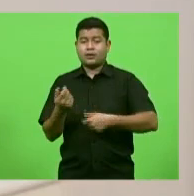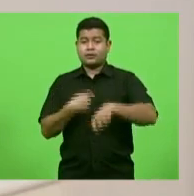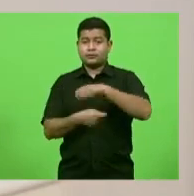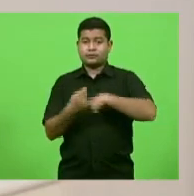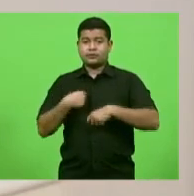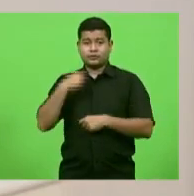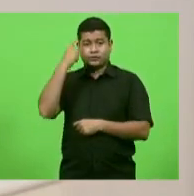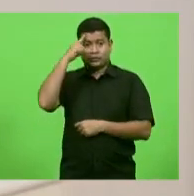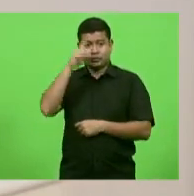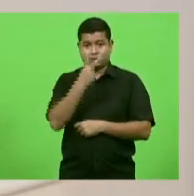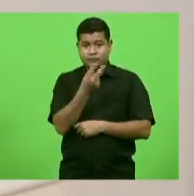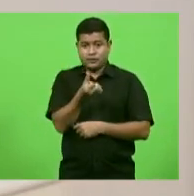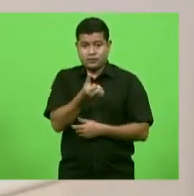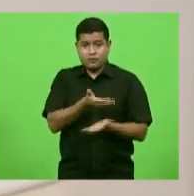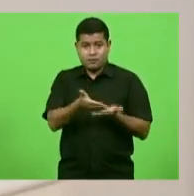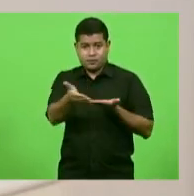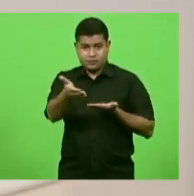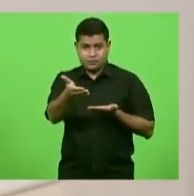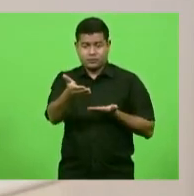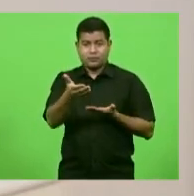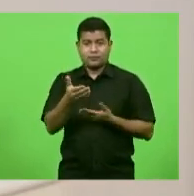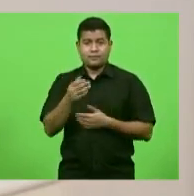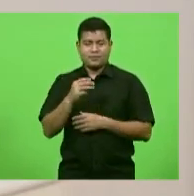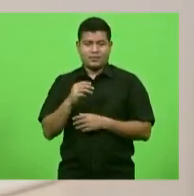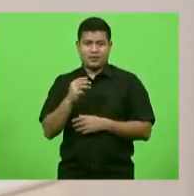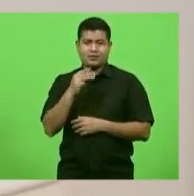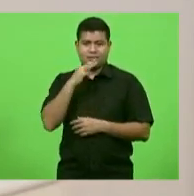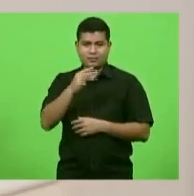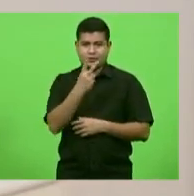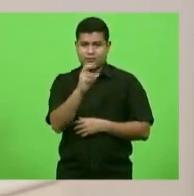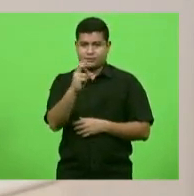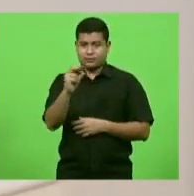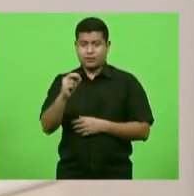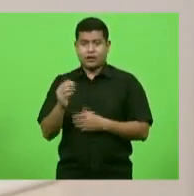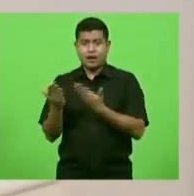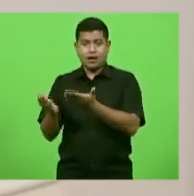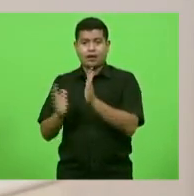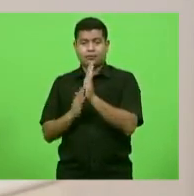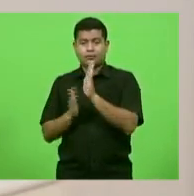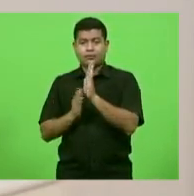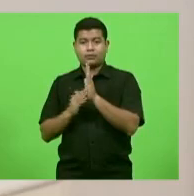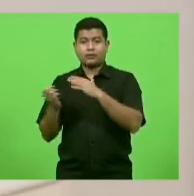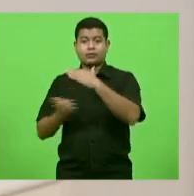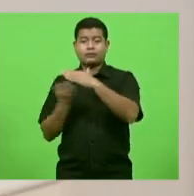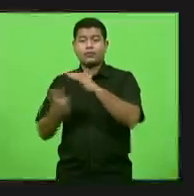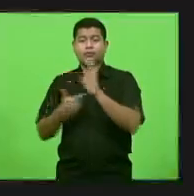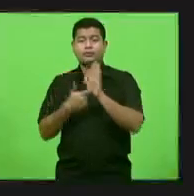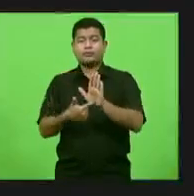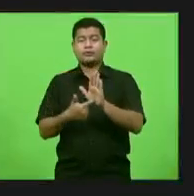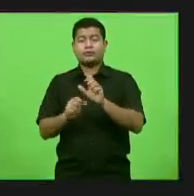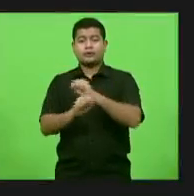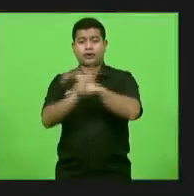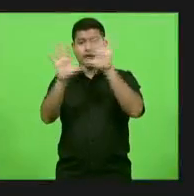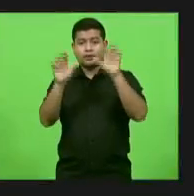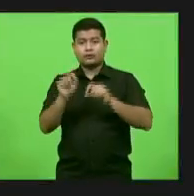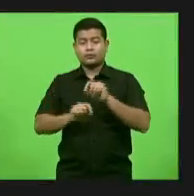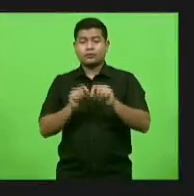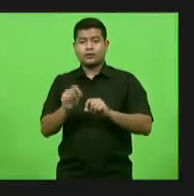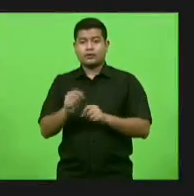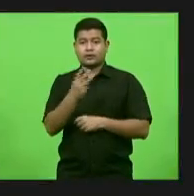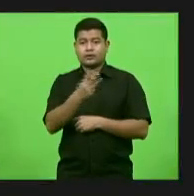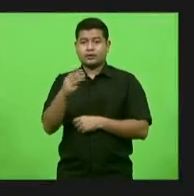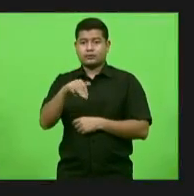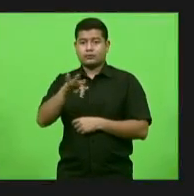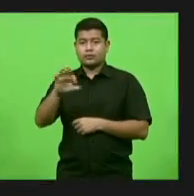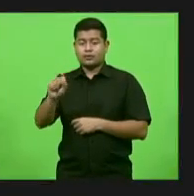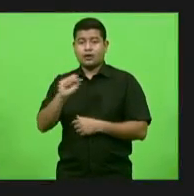26 de 3 de 2020. A proposta da Veiga Med aponta de forma clara que o valor de R$ 33 milhões deveria ser pago